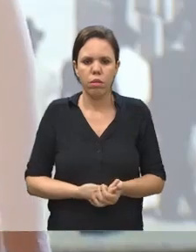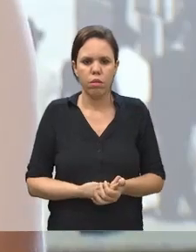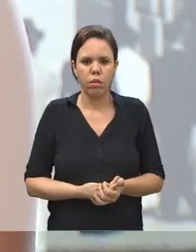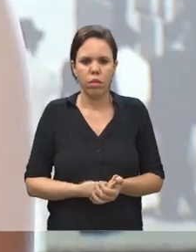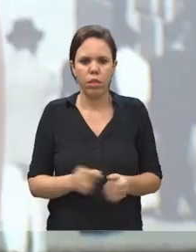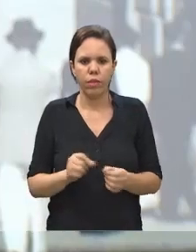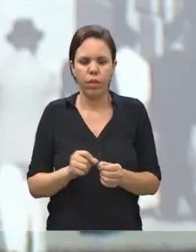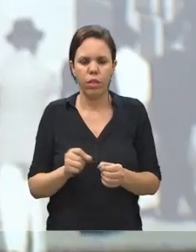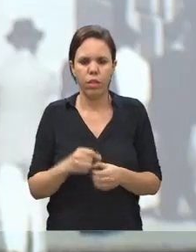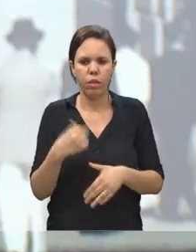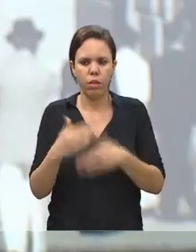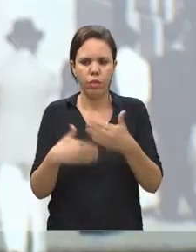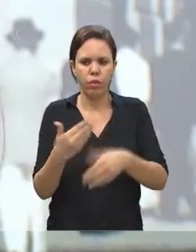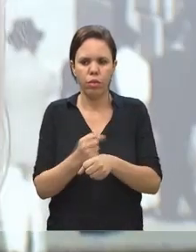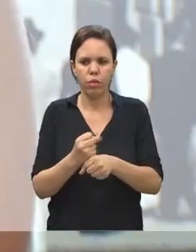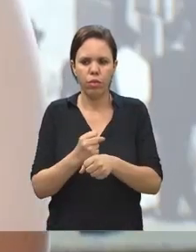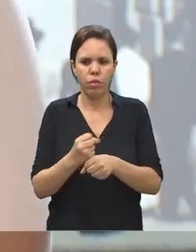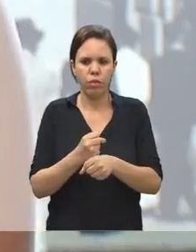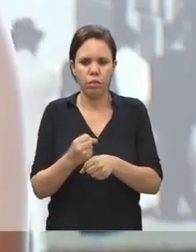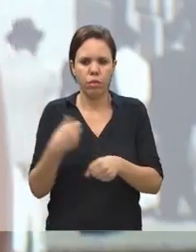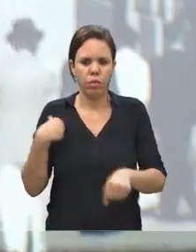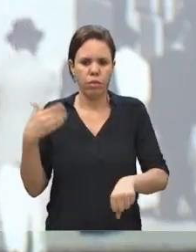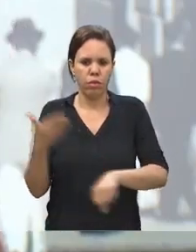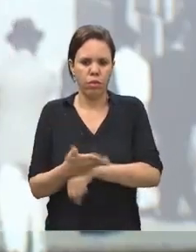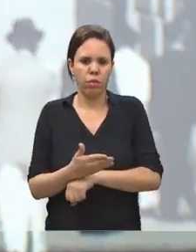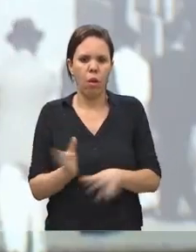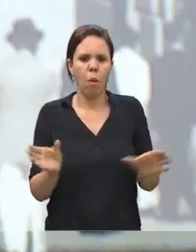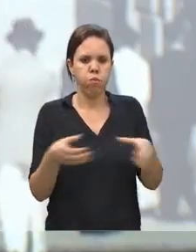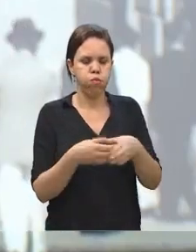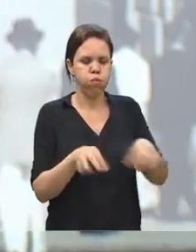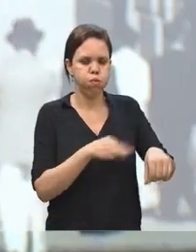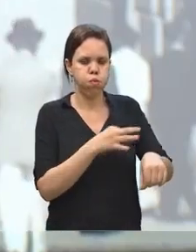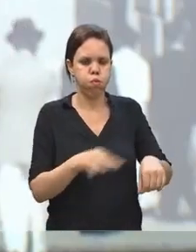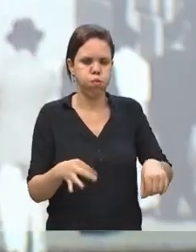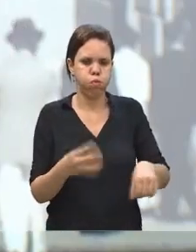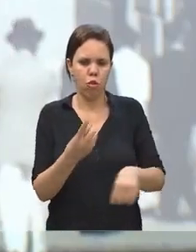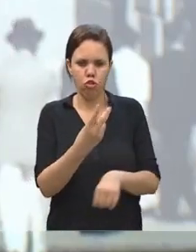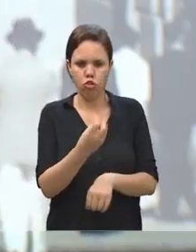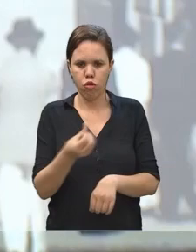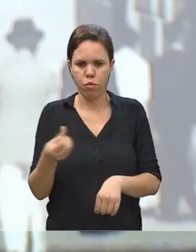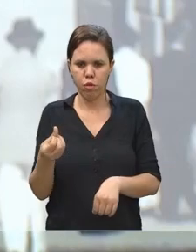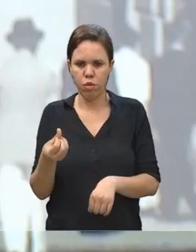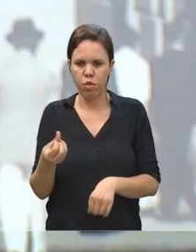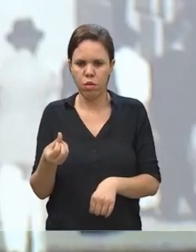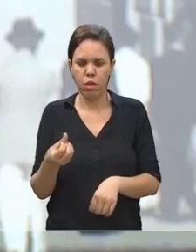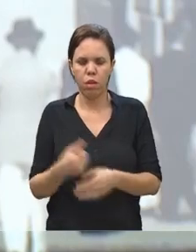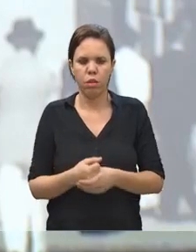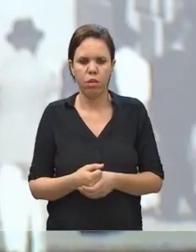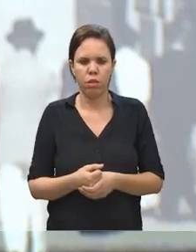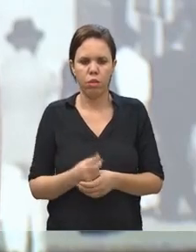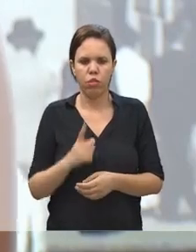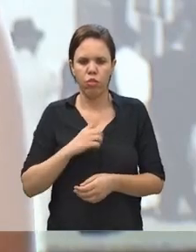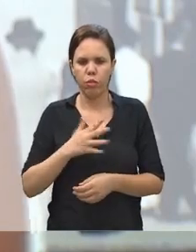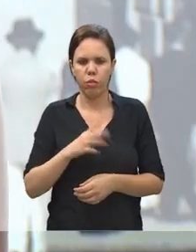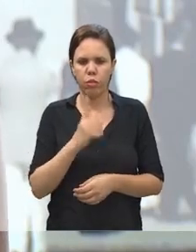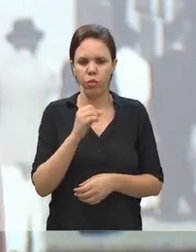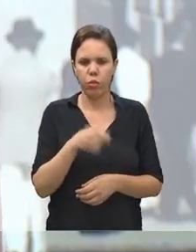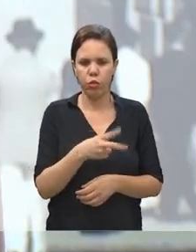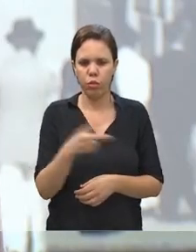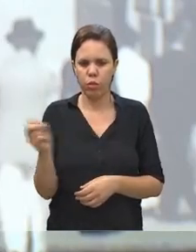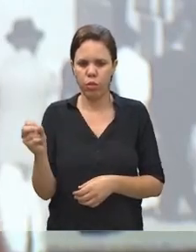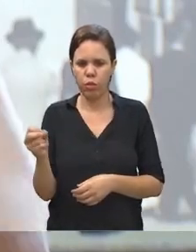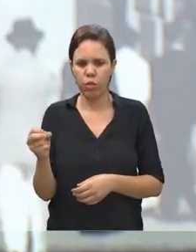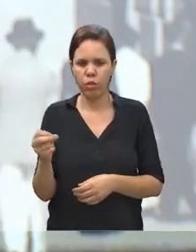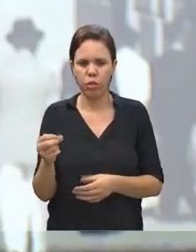acervo, ele vai sendo construído ao longo dos anos. Quando eu entrei na orquestra em 2006, nós tínhamos por volta de 1.200